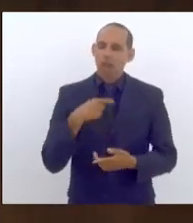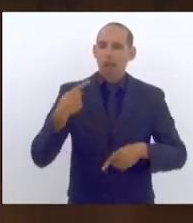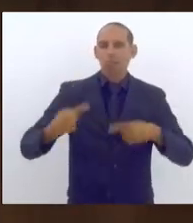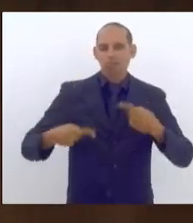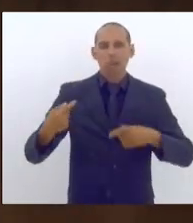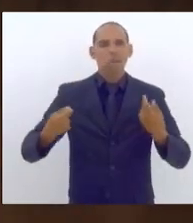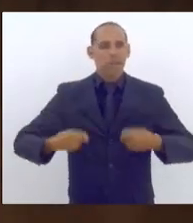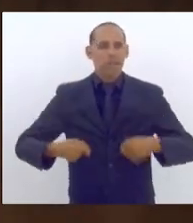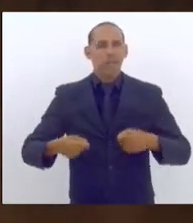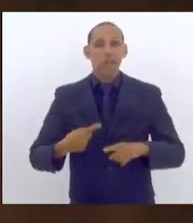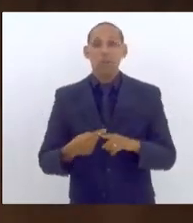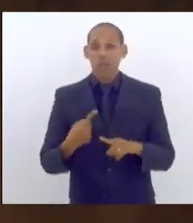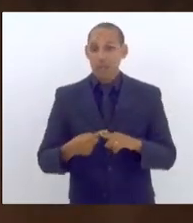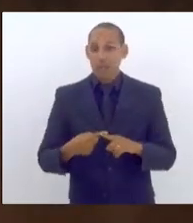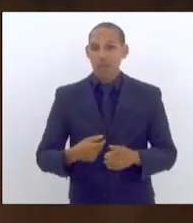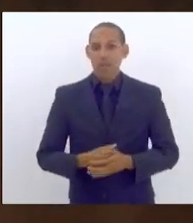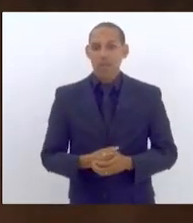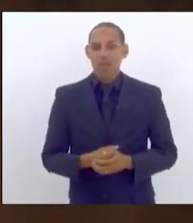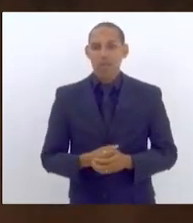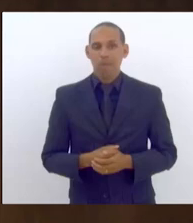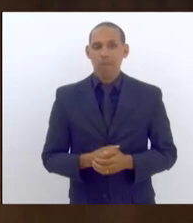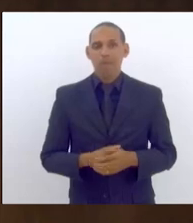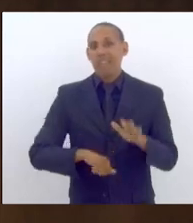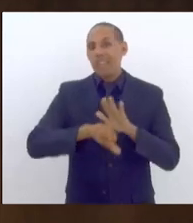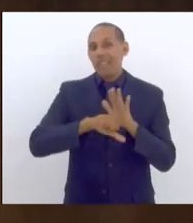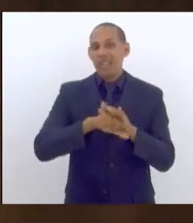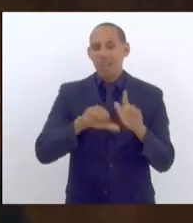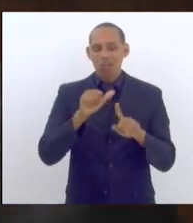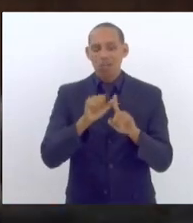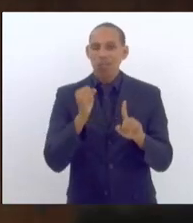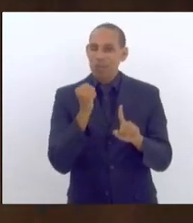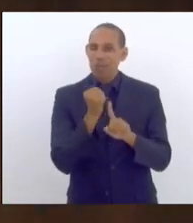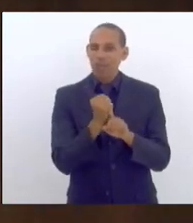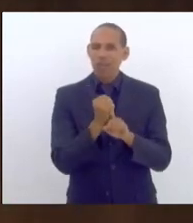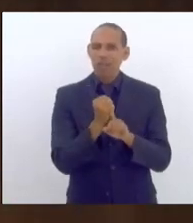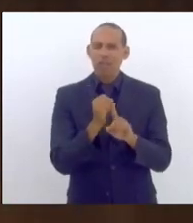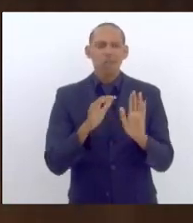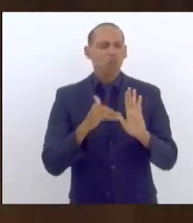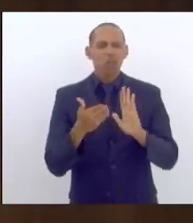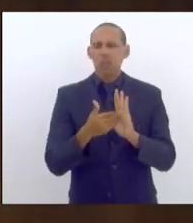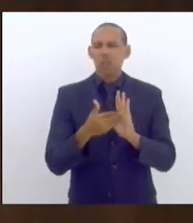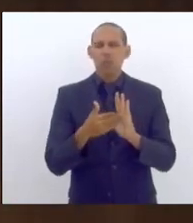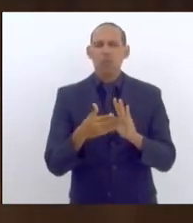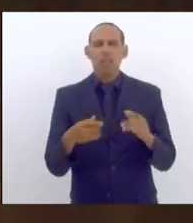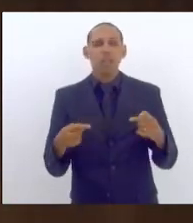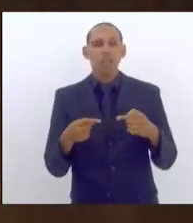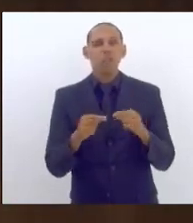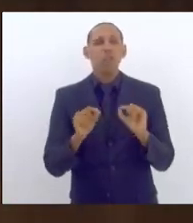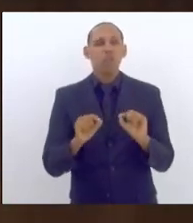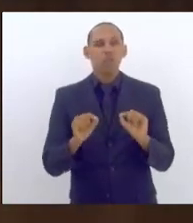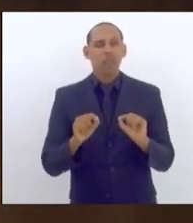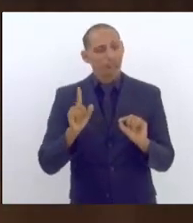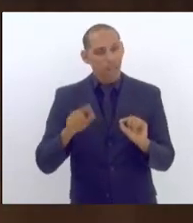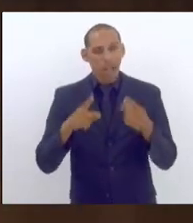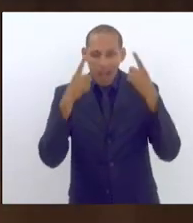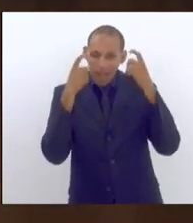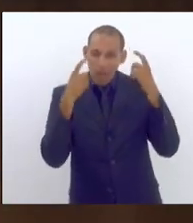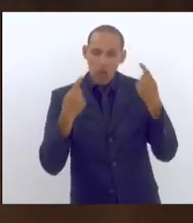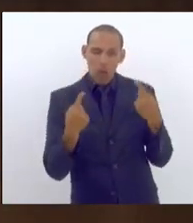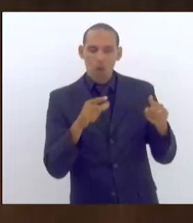debatê-los, tendo em vista que o crime de feminicídio, todos os crimes cuja